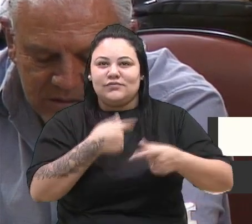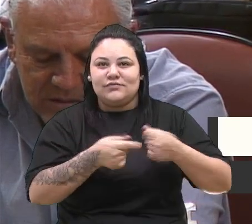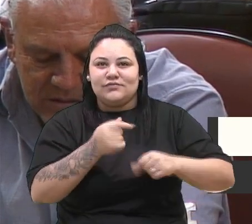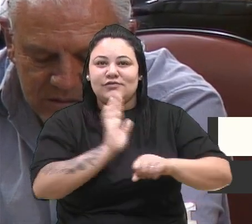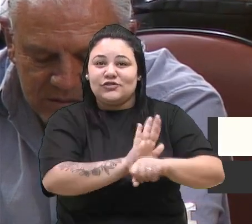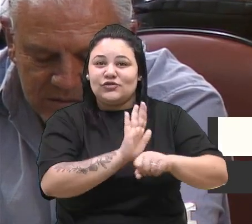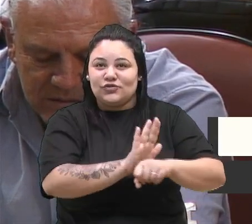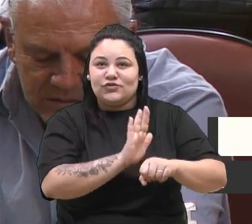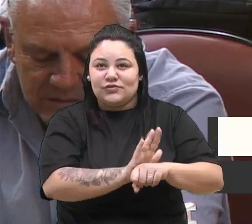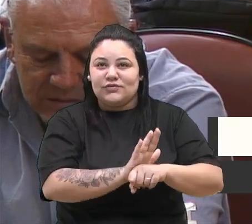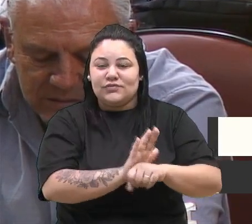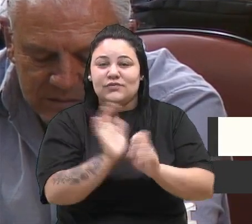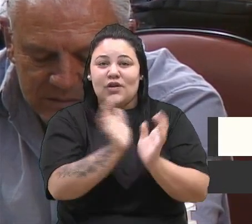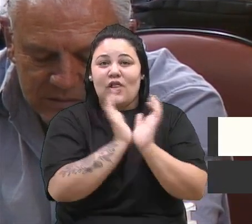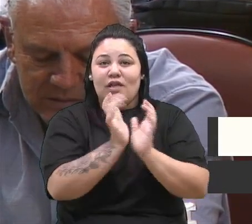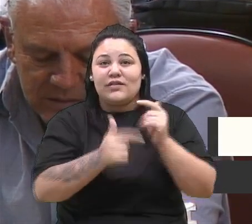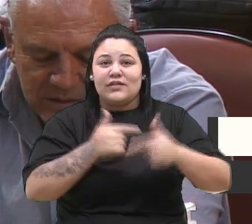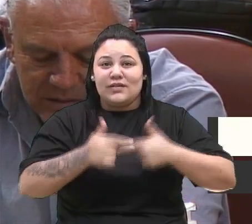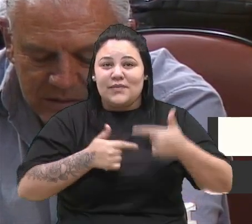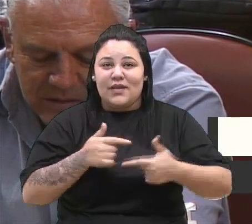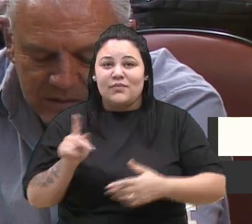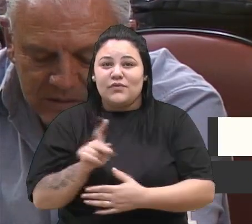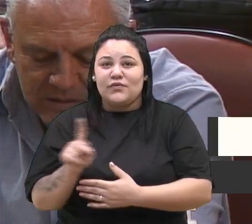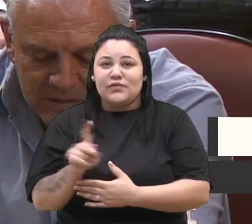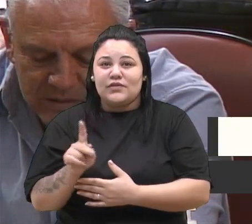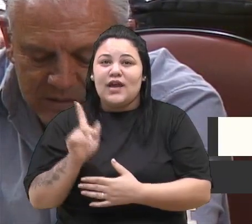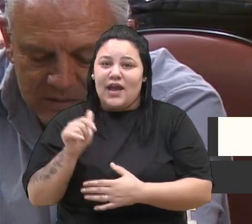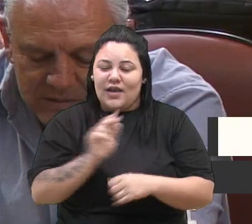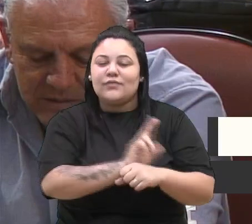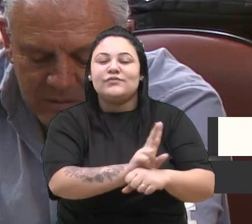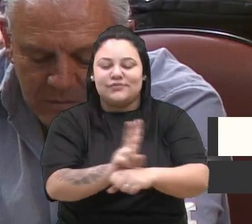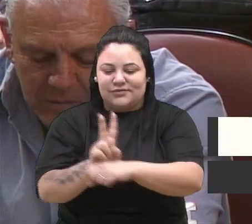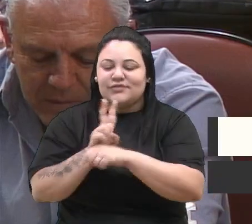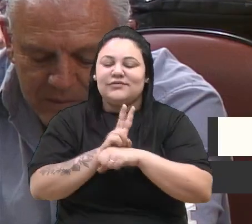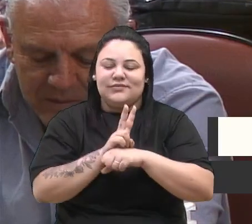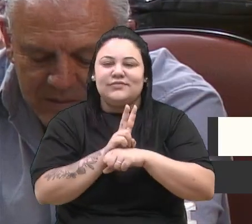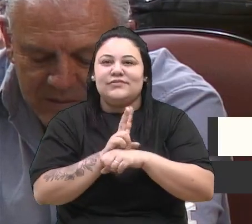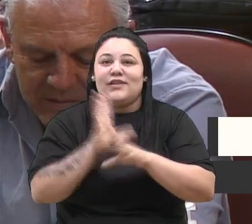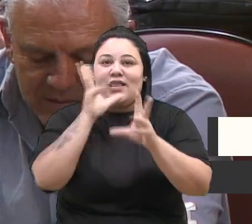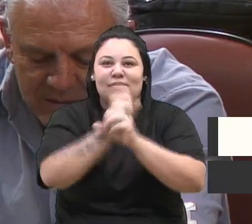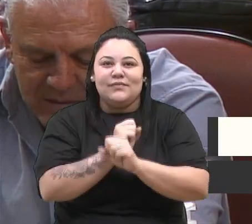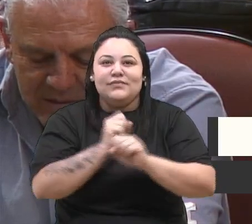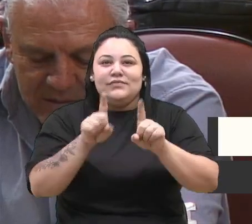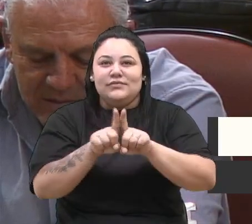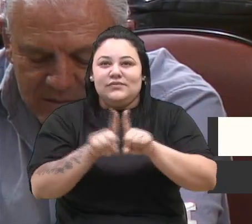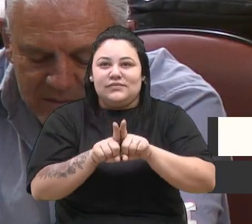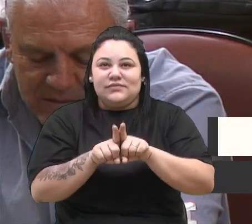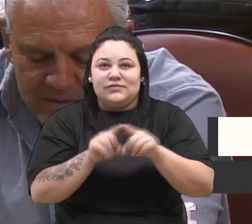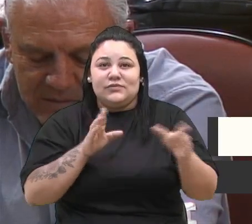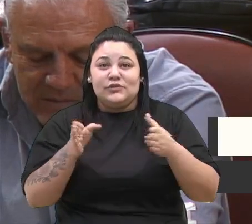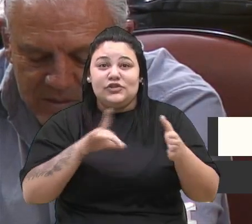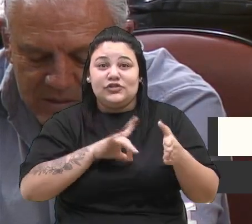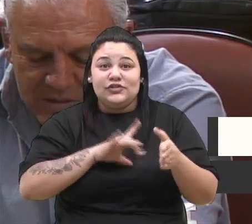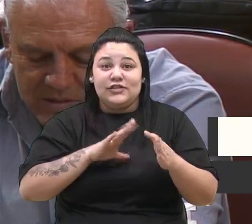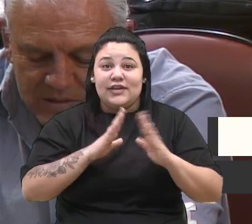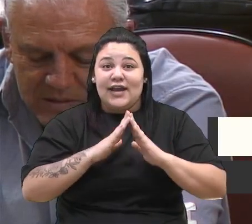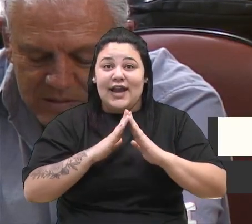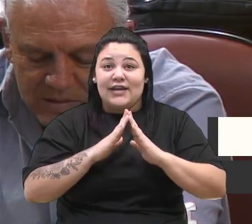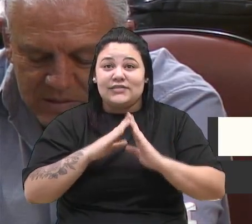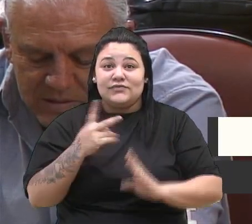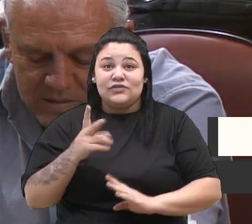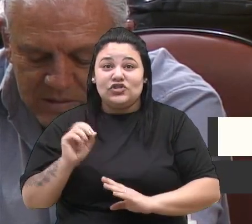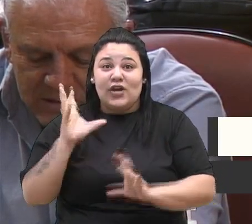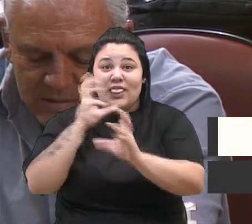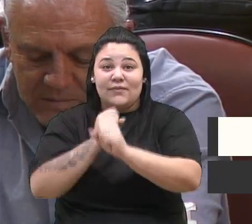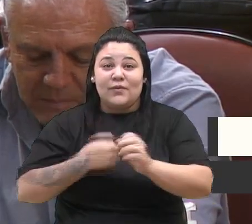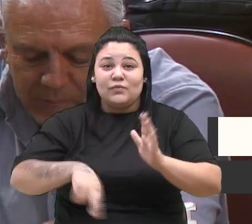colega de trabalho que, além de professora, é protetora de animais e, na época, tinha em casa mais de 20 animais resgatados de maus